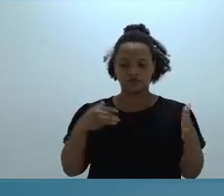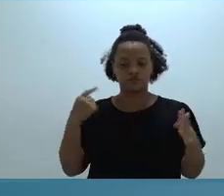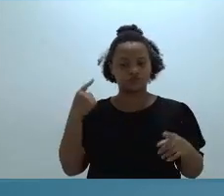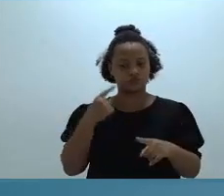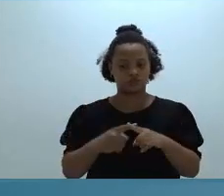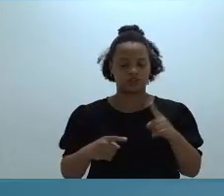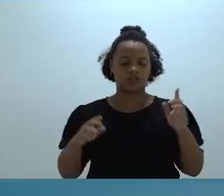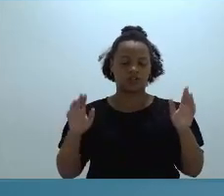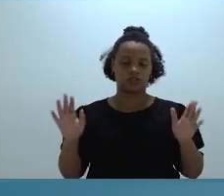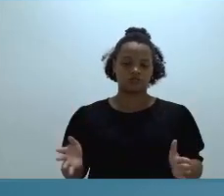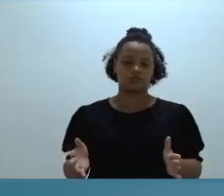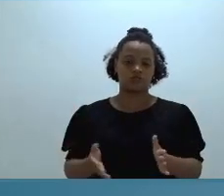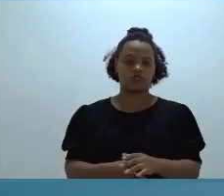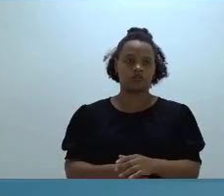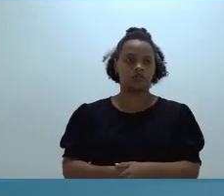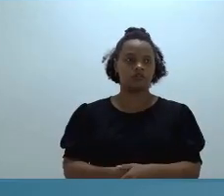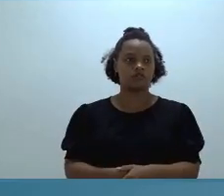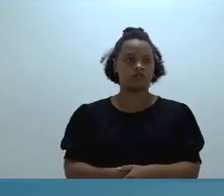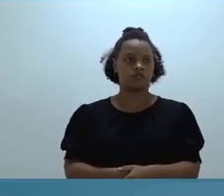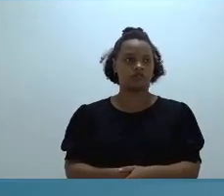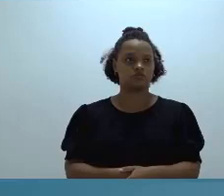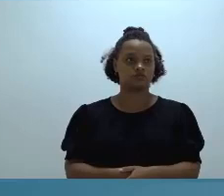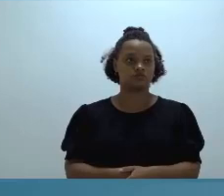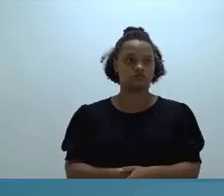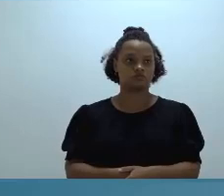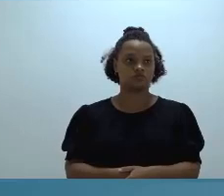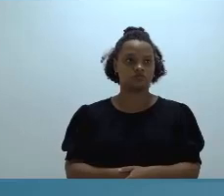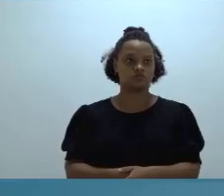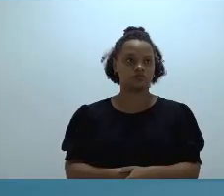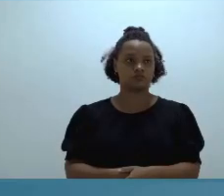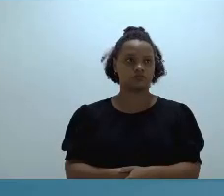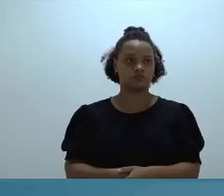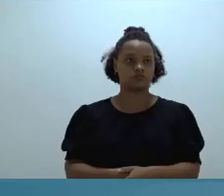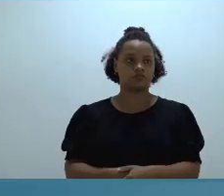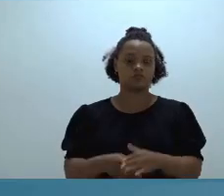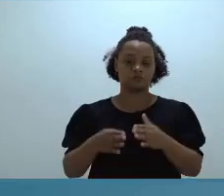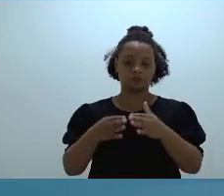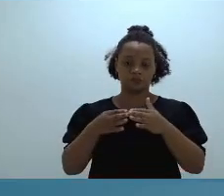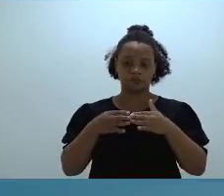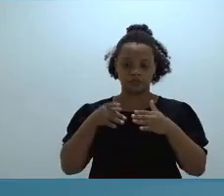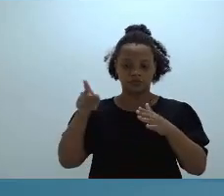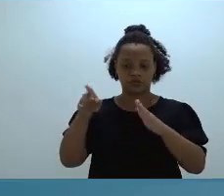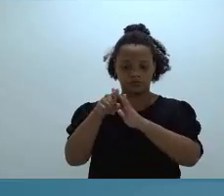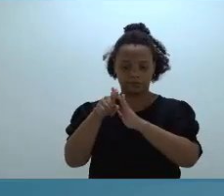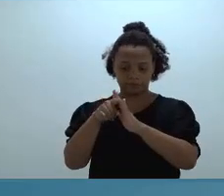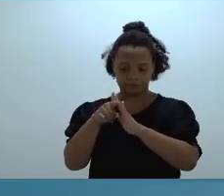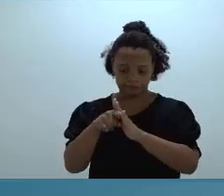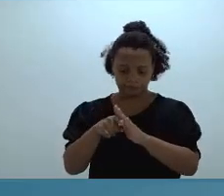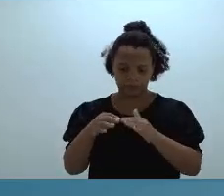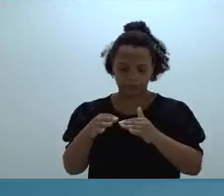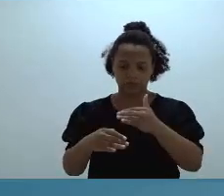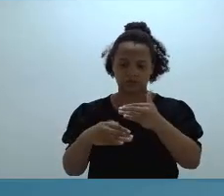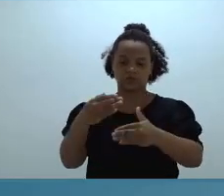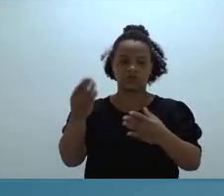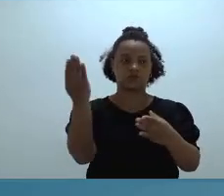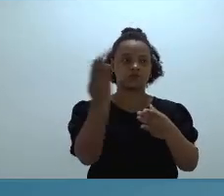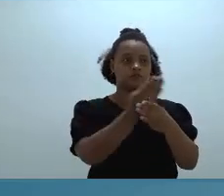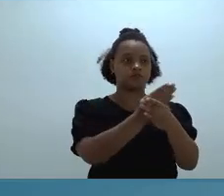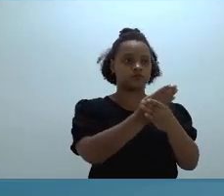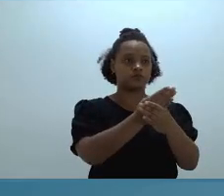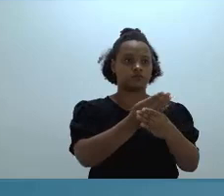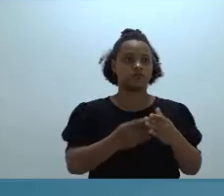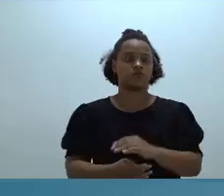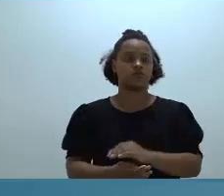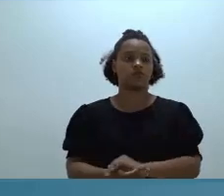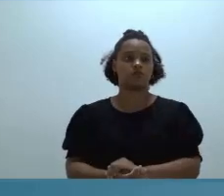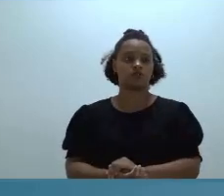ocasião, determinei que a Secretaria certificasse o andamento processual do agravo em